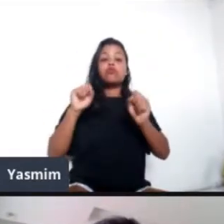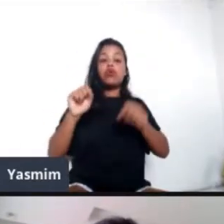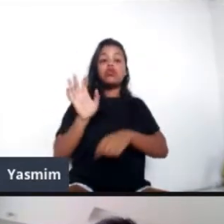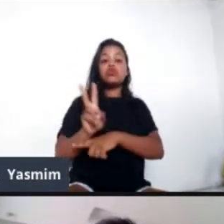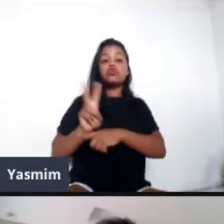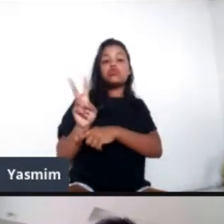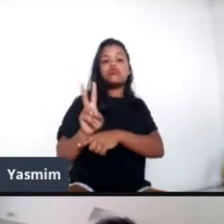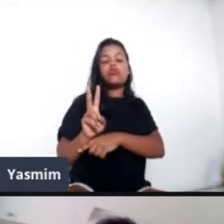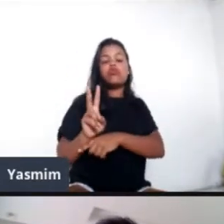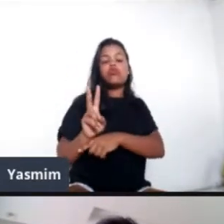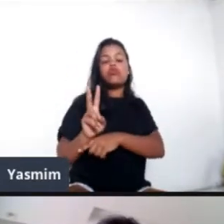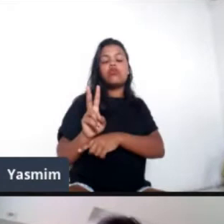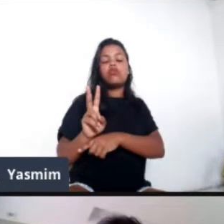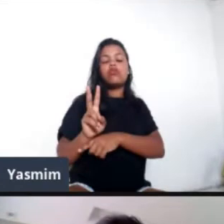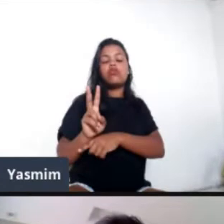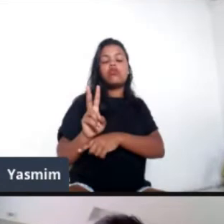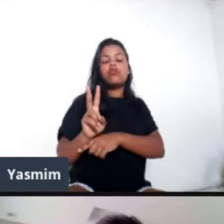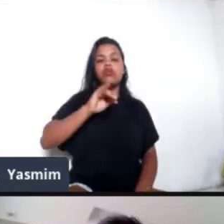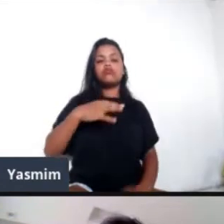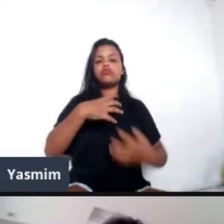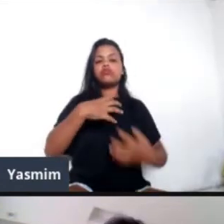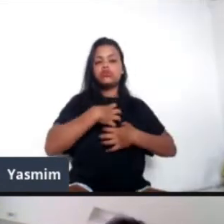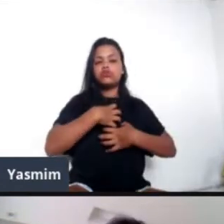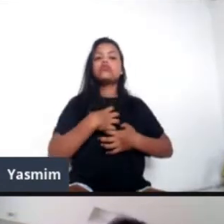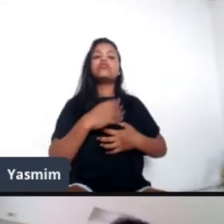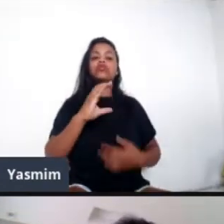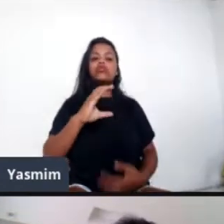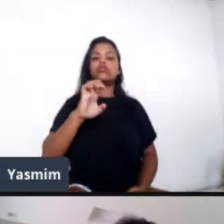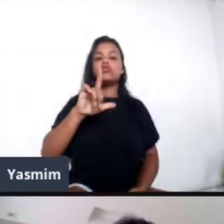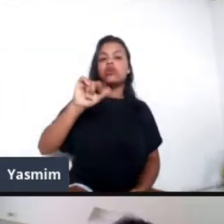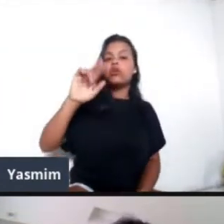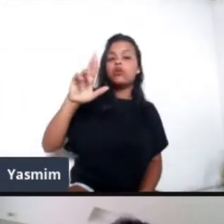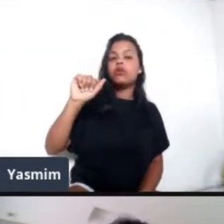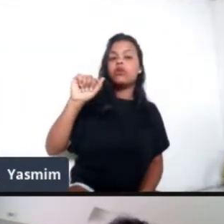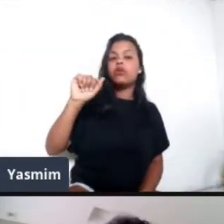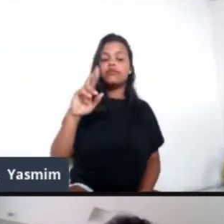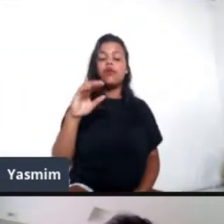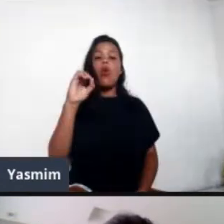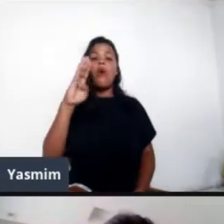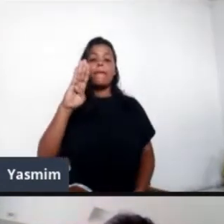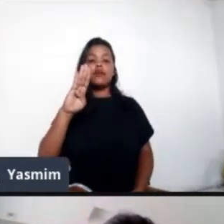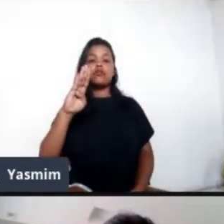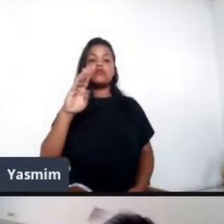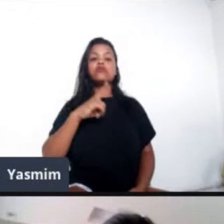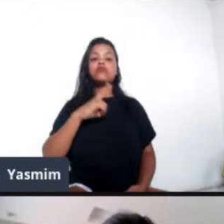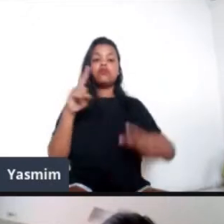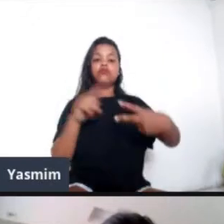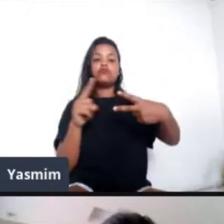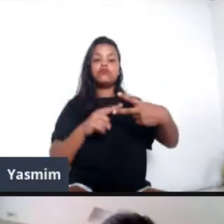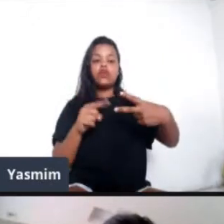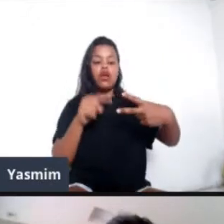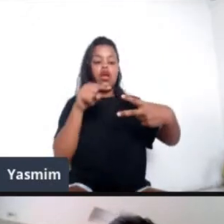celular, e a célula B, que é a célula da imunidade humoral, que é aquela responsável por promover a produção